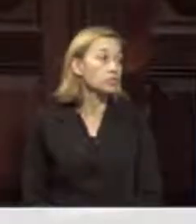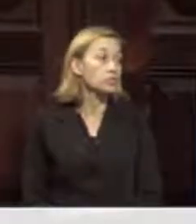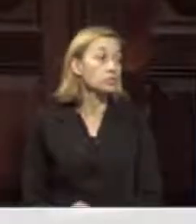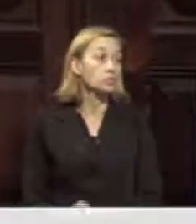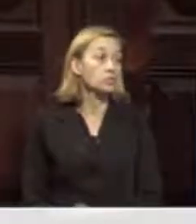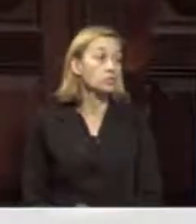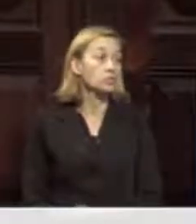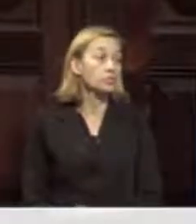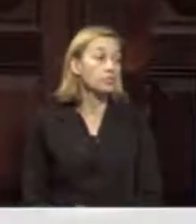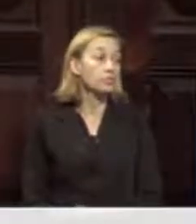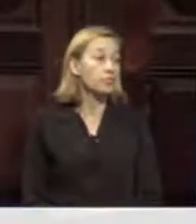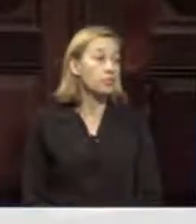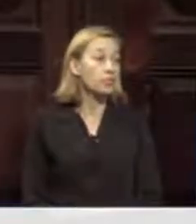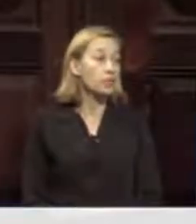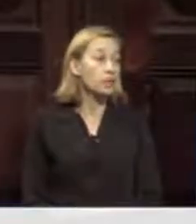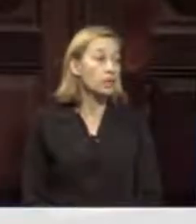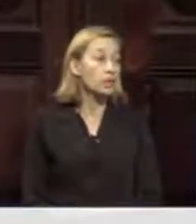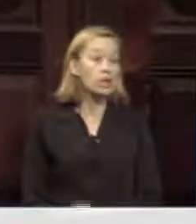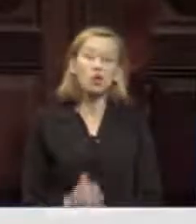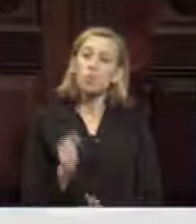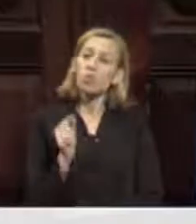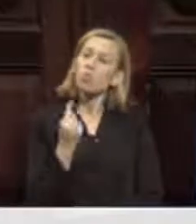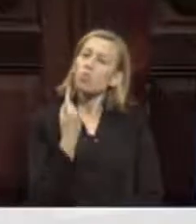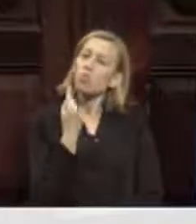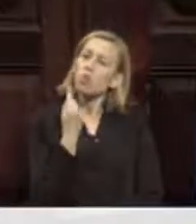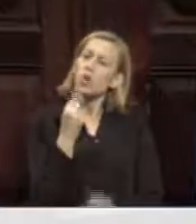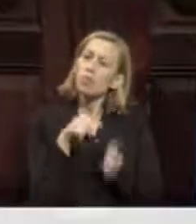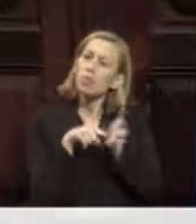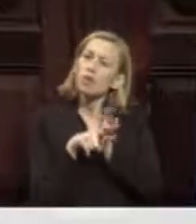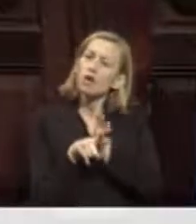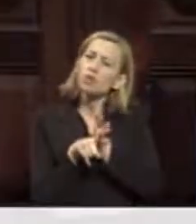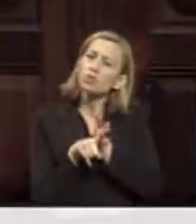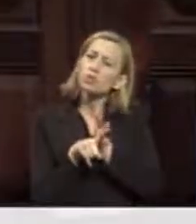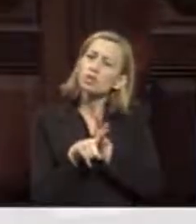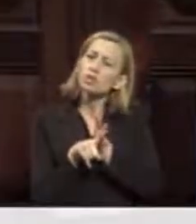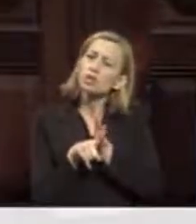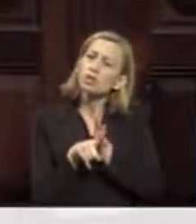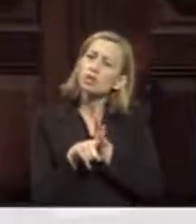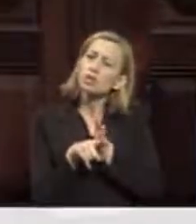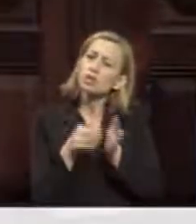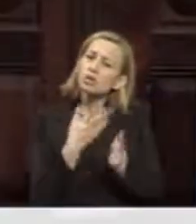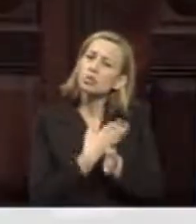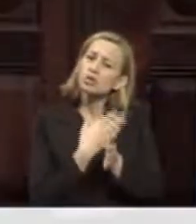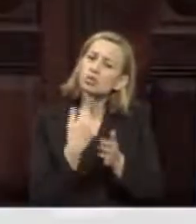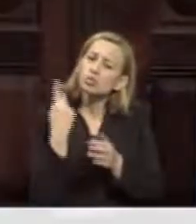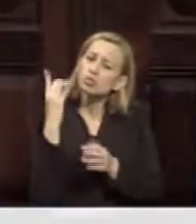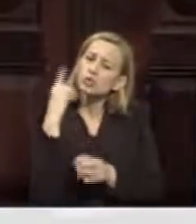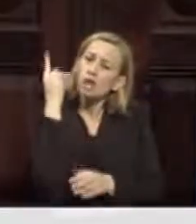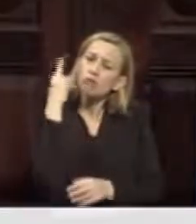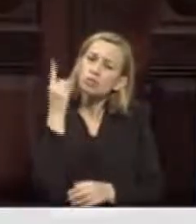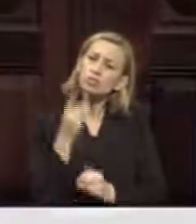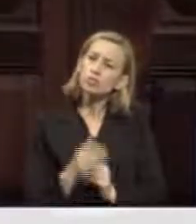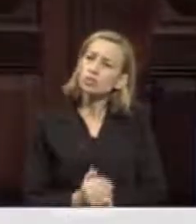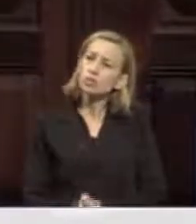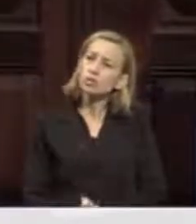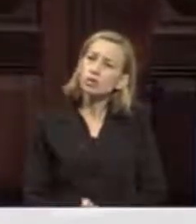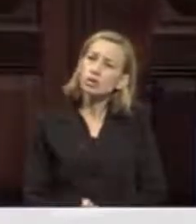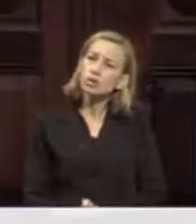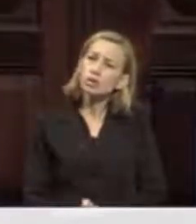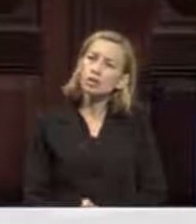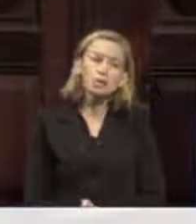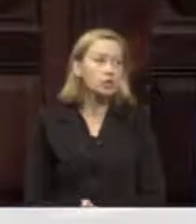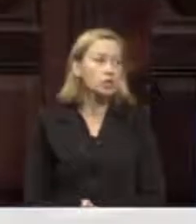manifestação. Nobre deputado, senhores deputados e senhoras deputadas, a